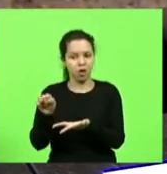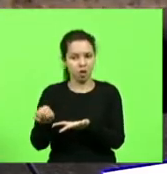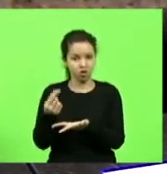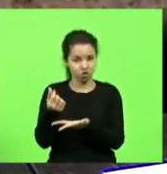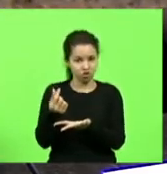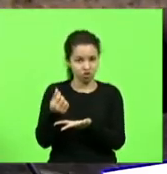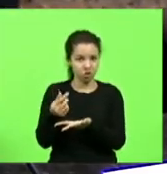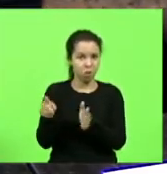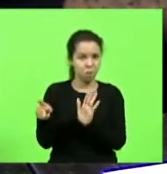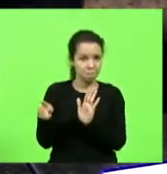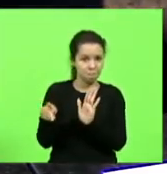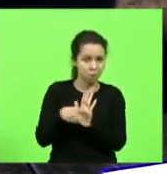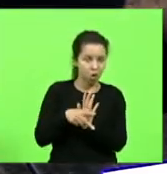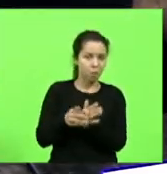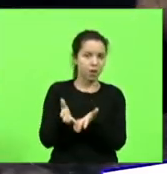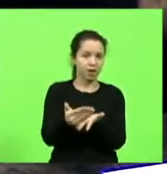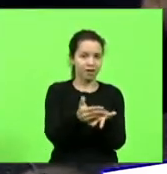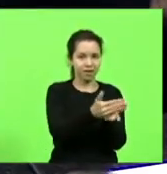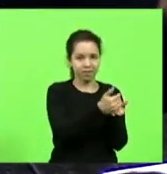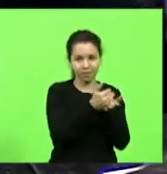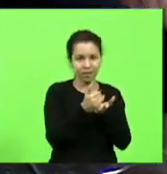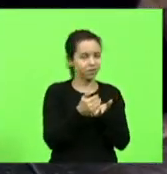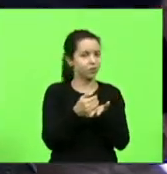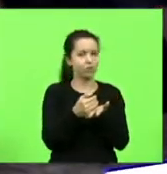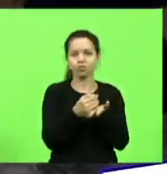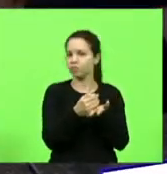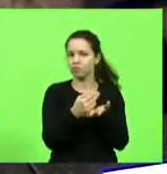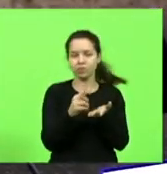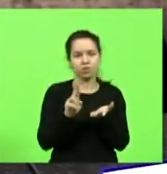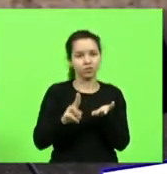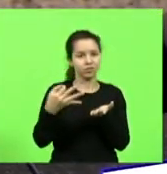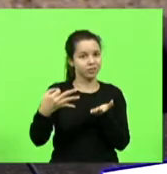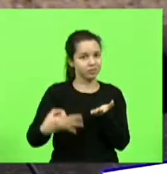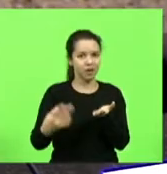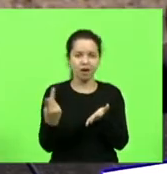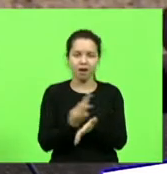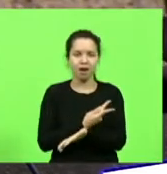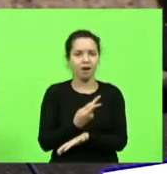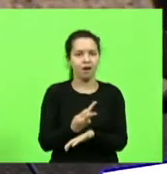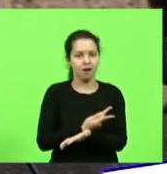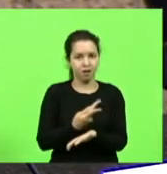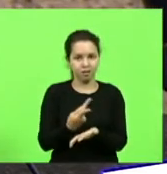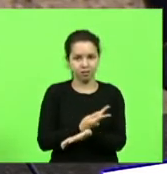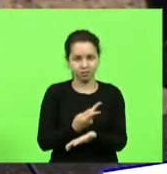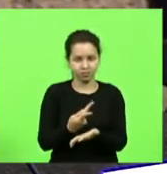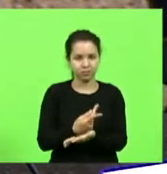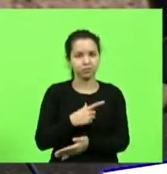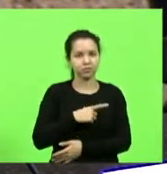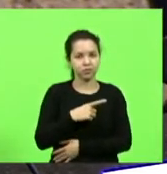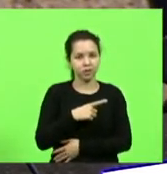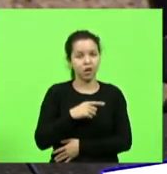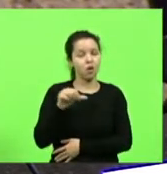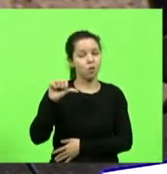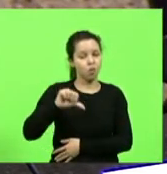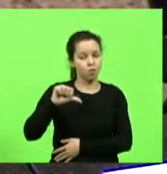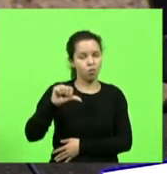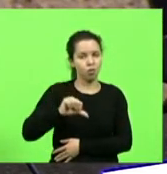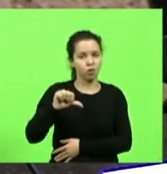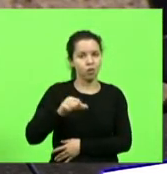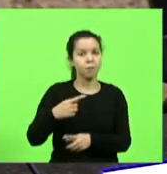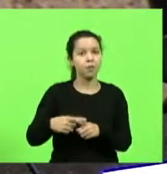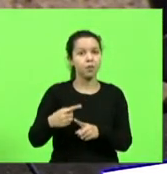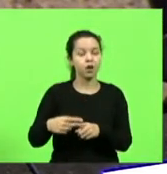arrecadado para ficar em Santa Catarina, esses incentivos são muito ruins. Porque o que aconteceu na